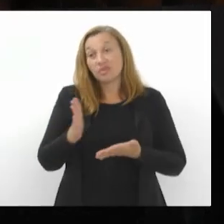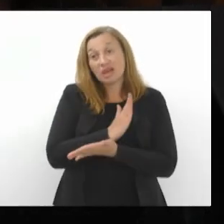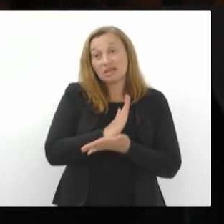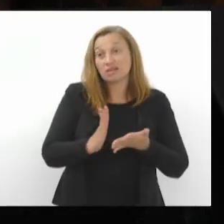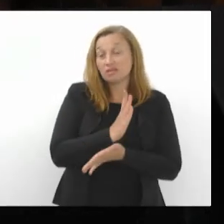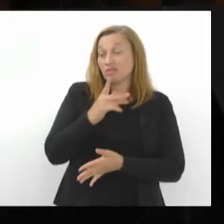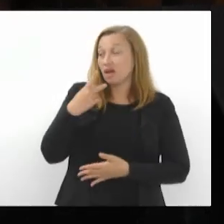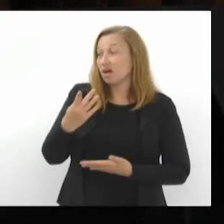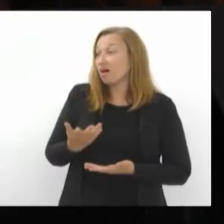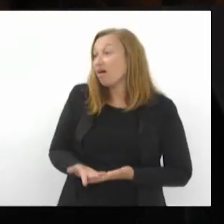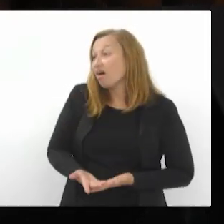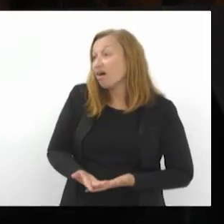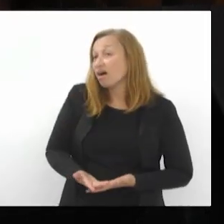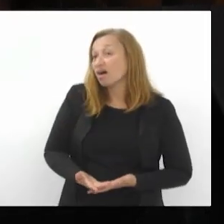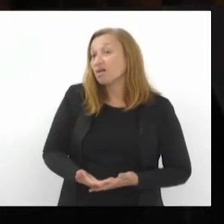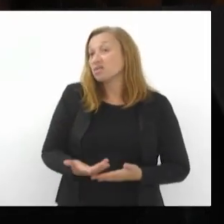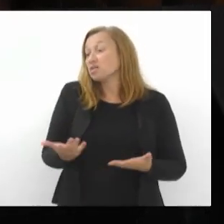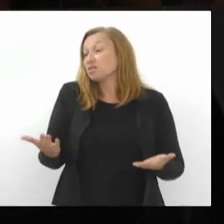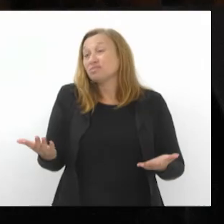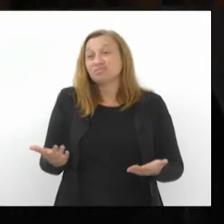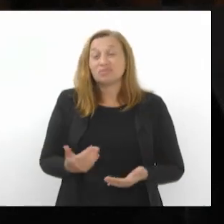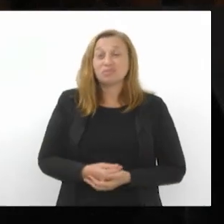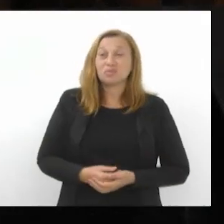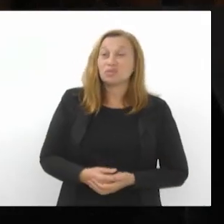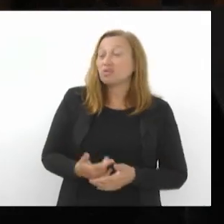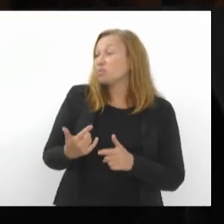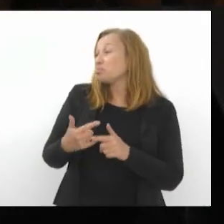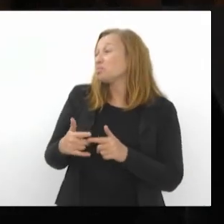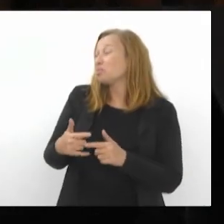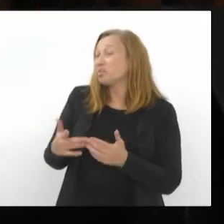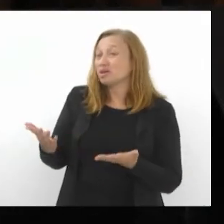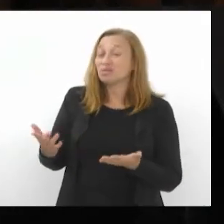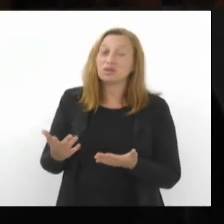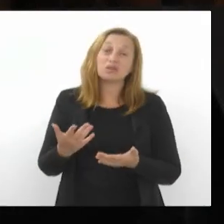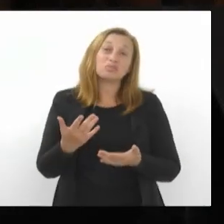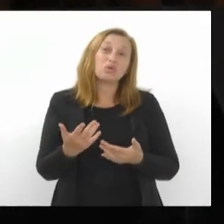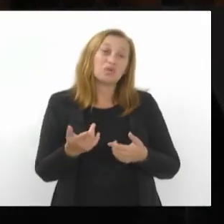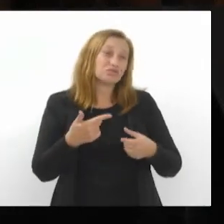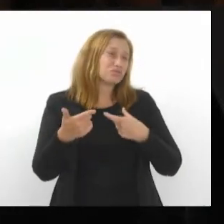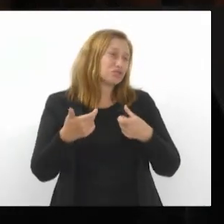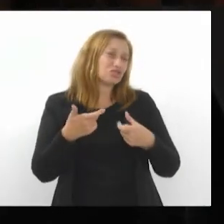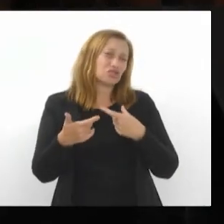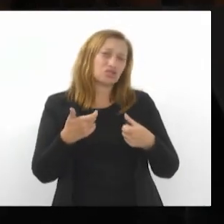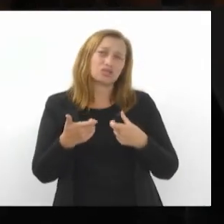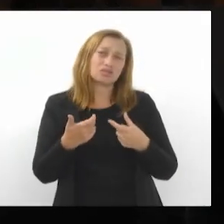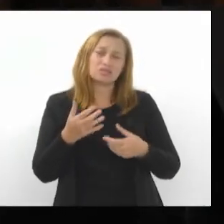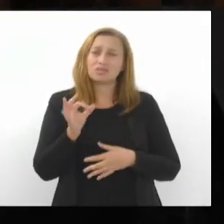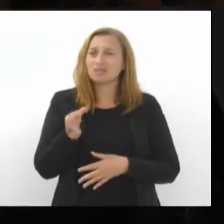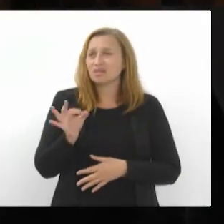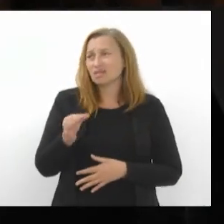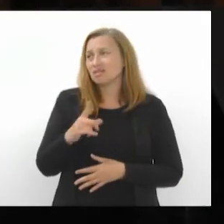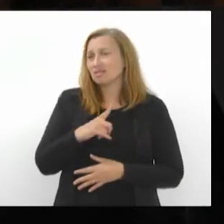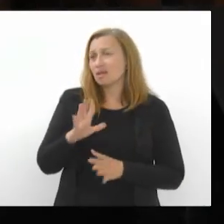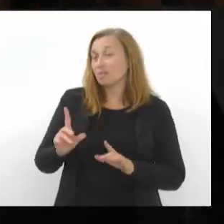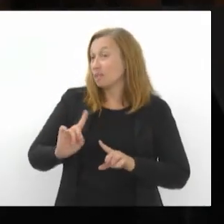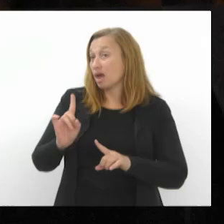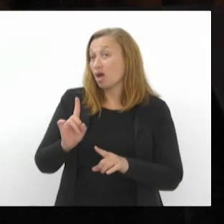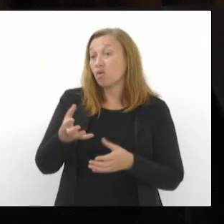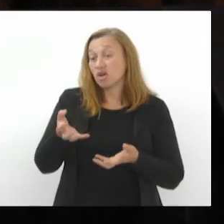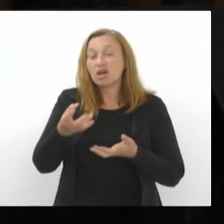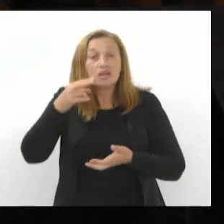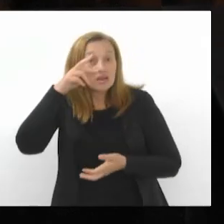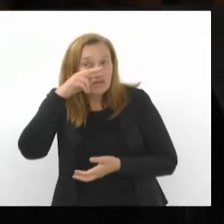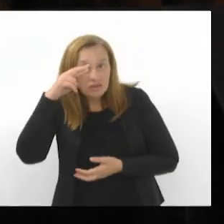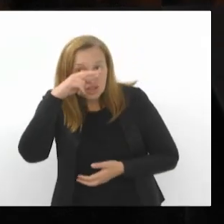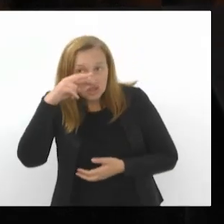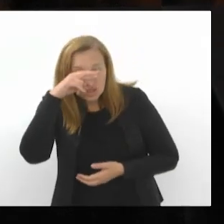que foi um efeito, foi ali, estava ali trocando tiro, a gente tem certeza não, eu quero